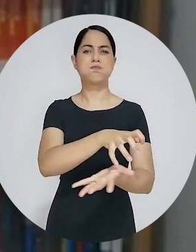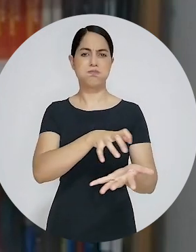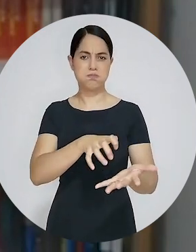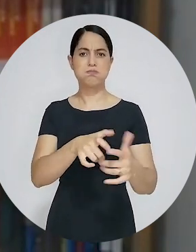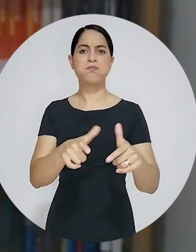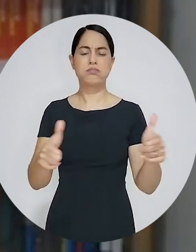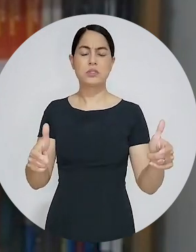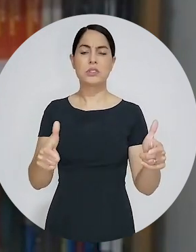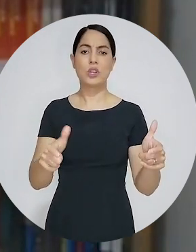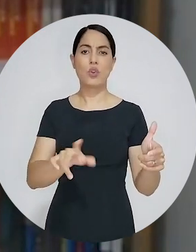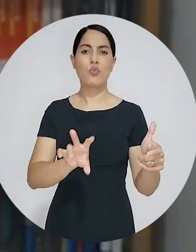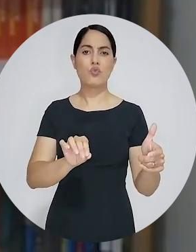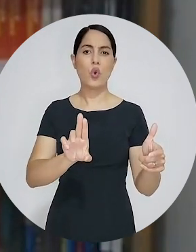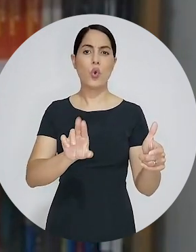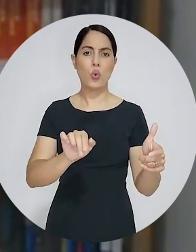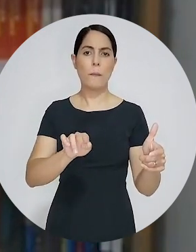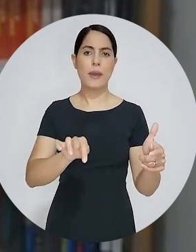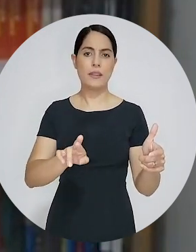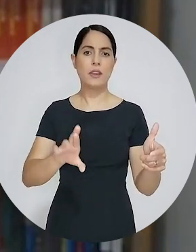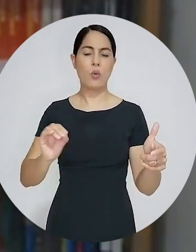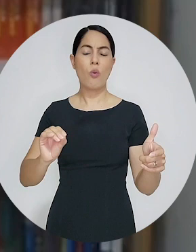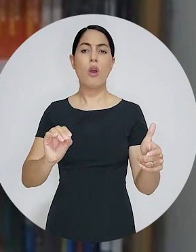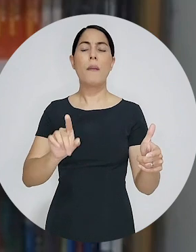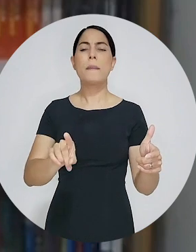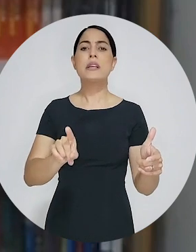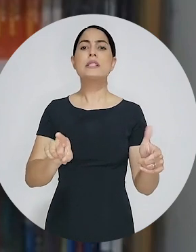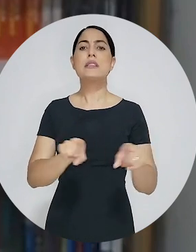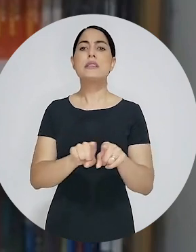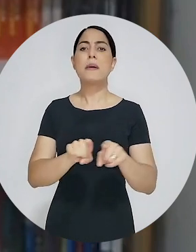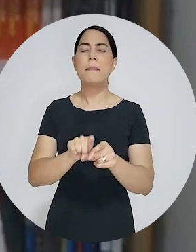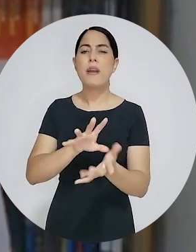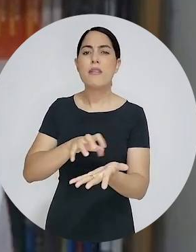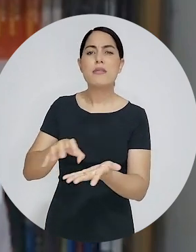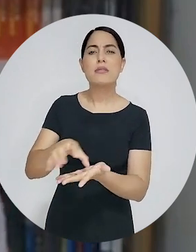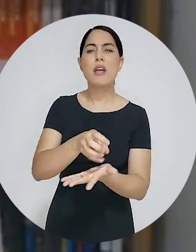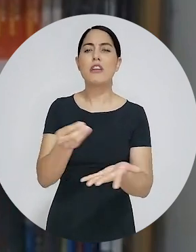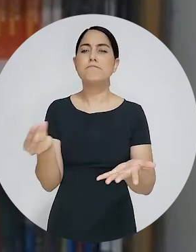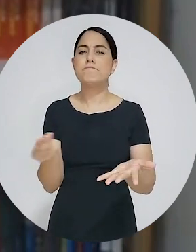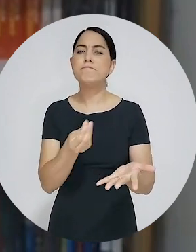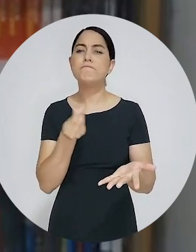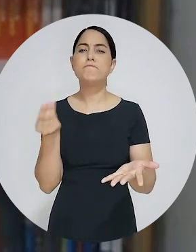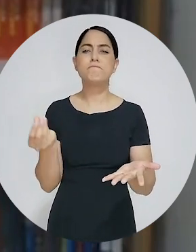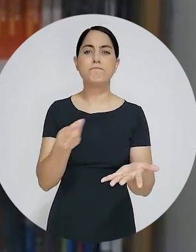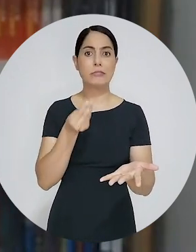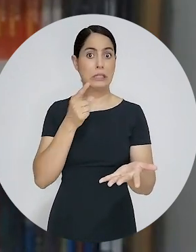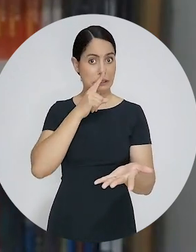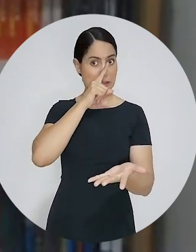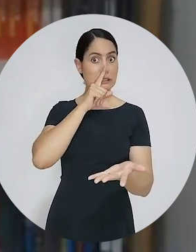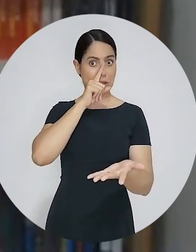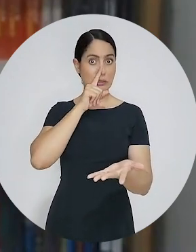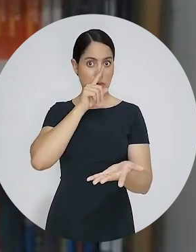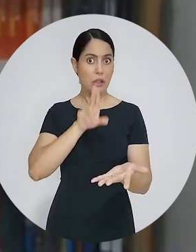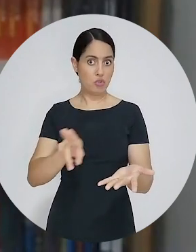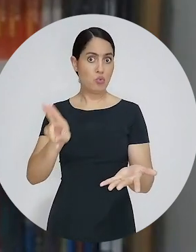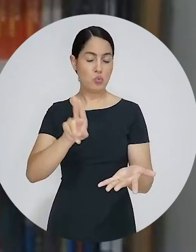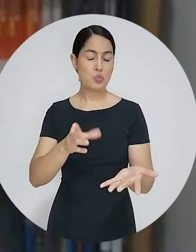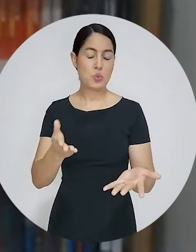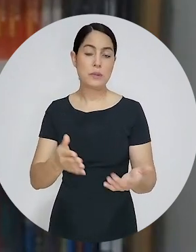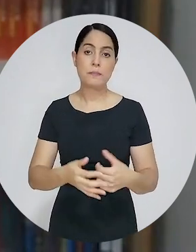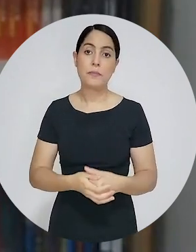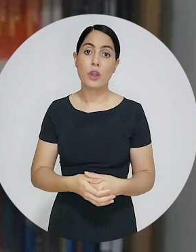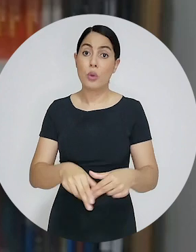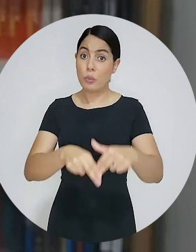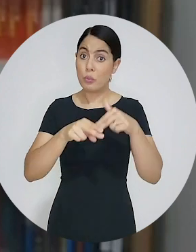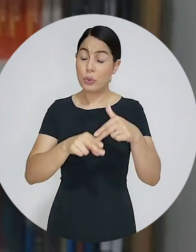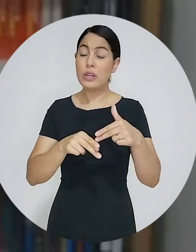dados pessoais e, em alguns casos, como nesses que eu comentei, dados pessoais sensíveis, ou seja, de categoria de maior